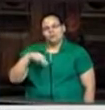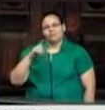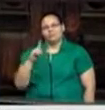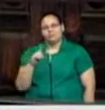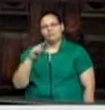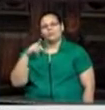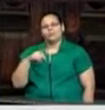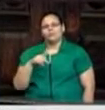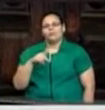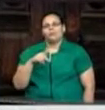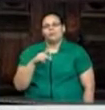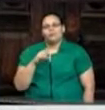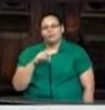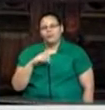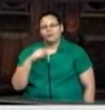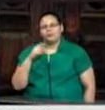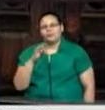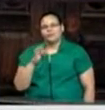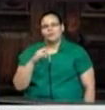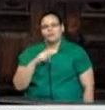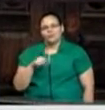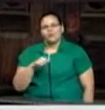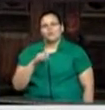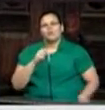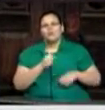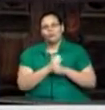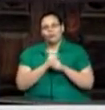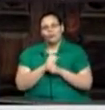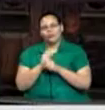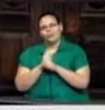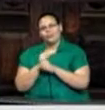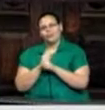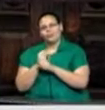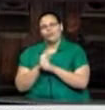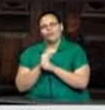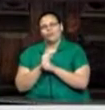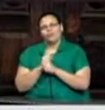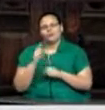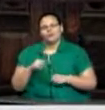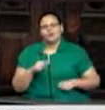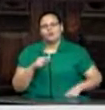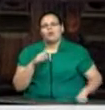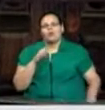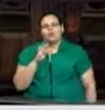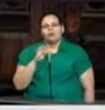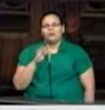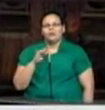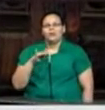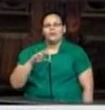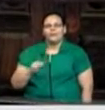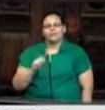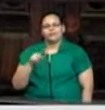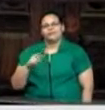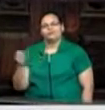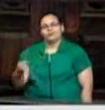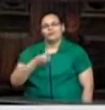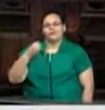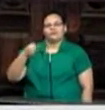está financiando quando dá isenções fiscais, inclusive para termas, inclusive para cervejarias que